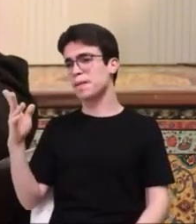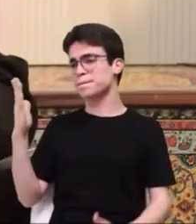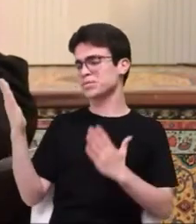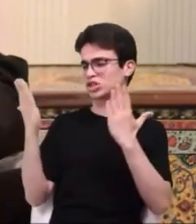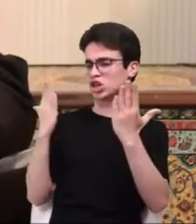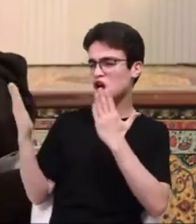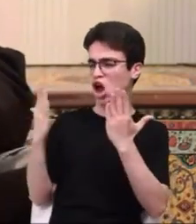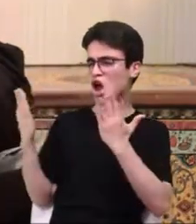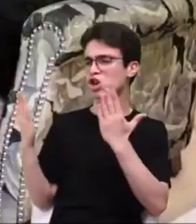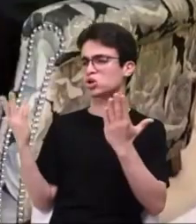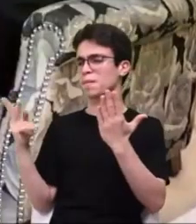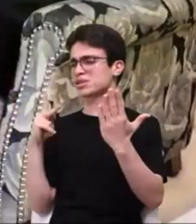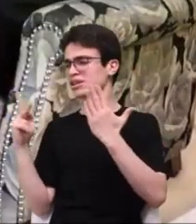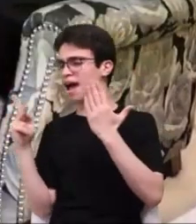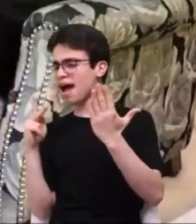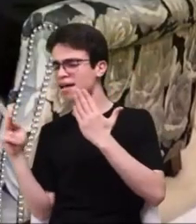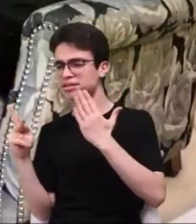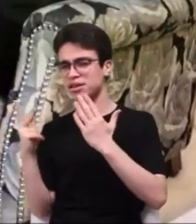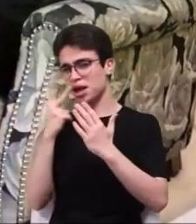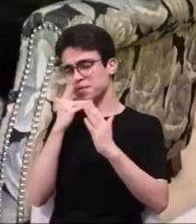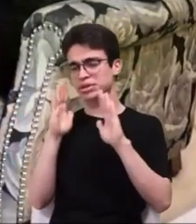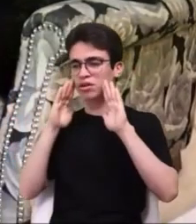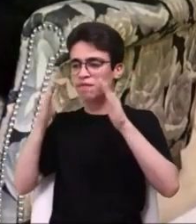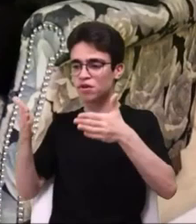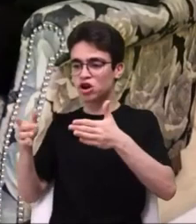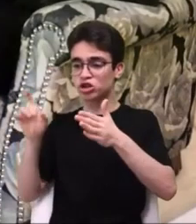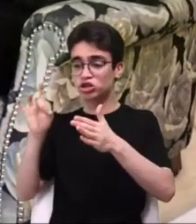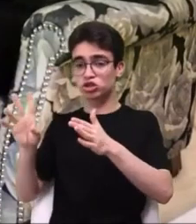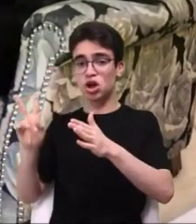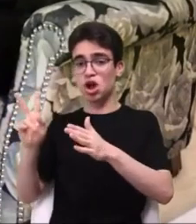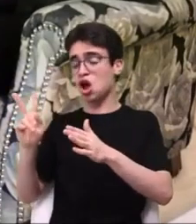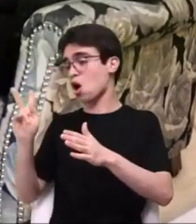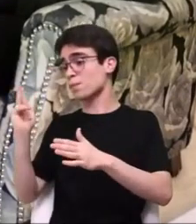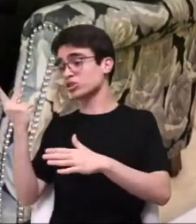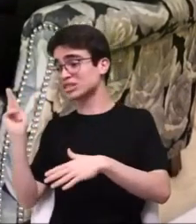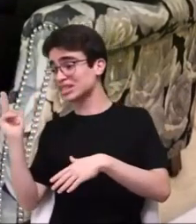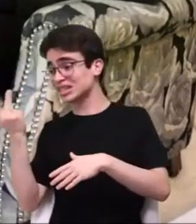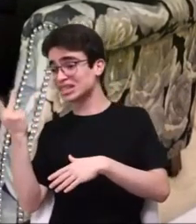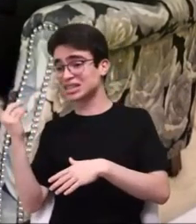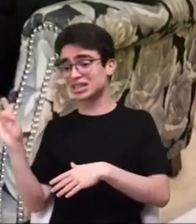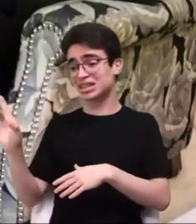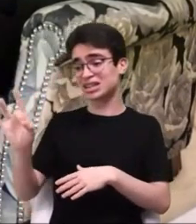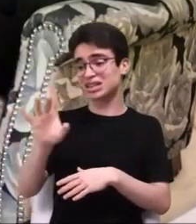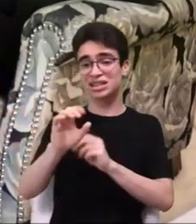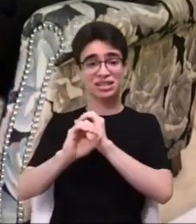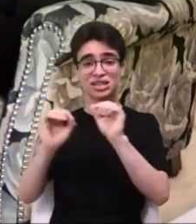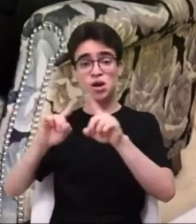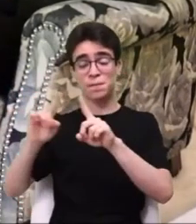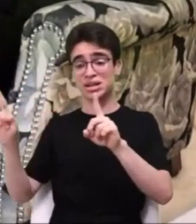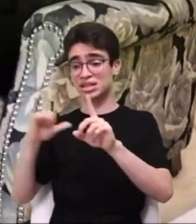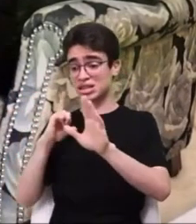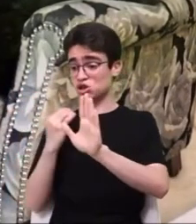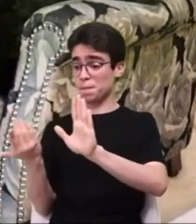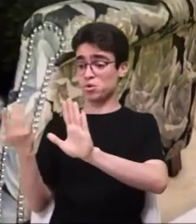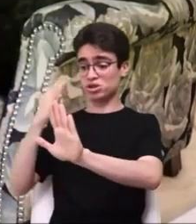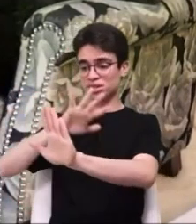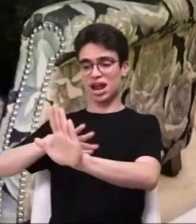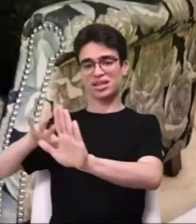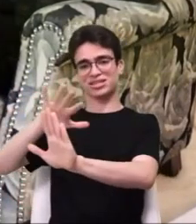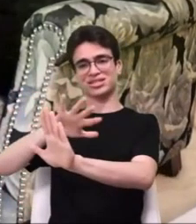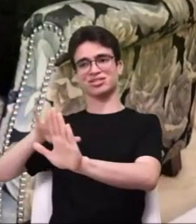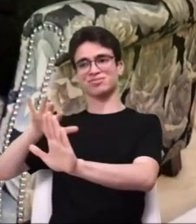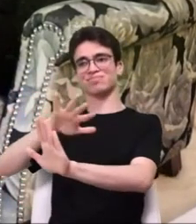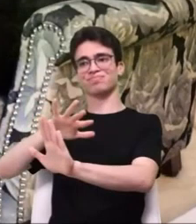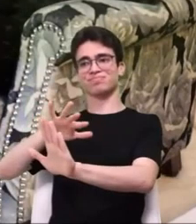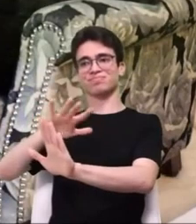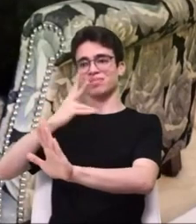psicólogo, psiquiatra, não trabalha diretamente a homossexualidade de ninguém. Trabalha-se o que há por trás dela.